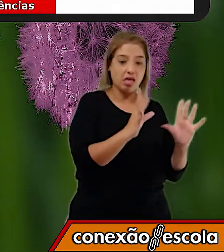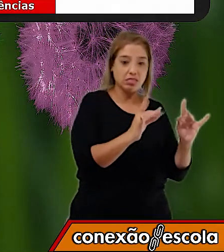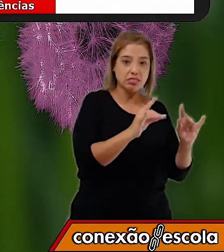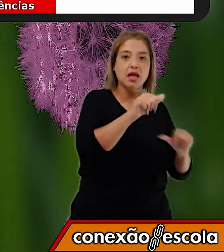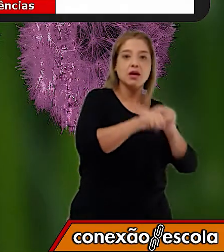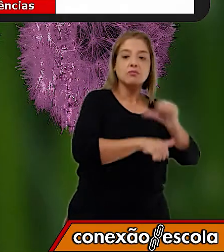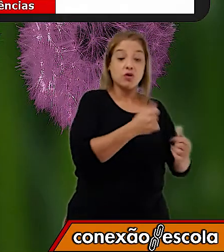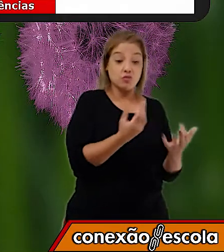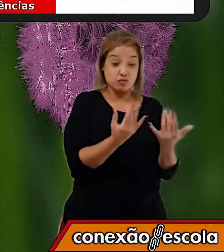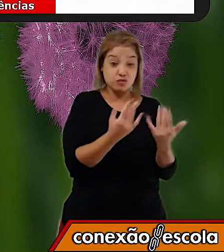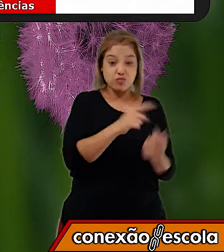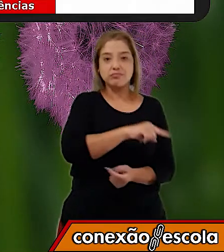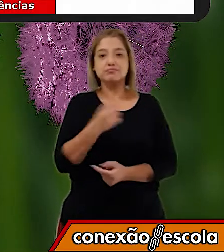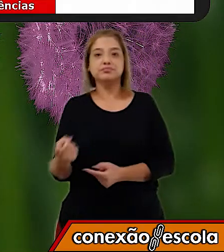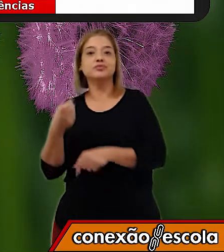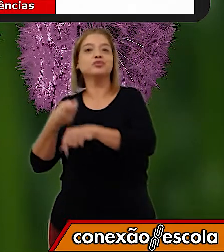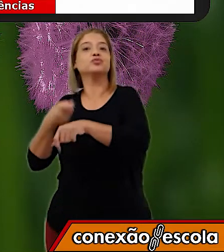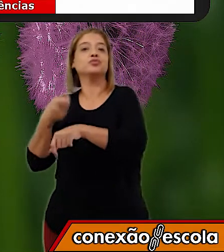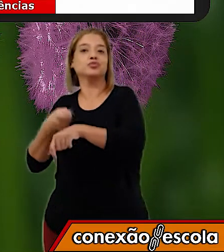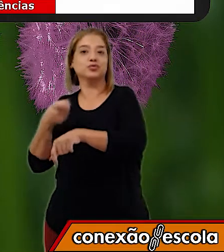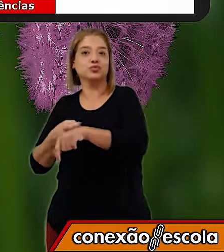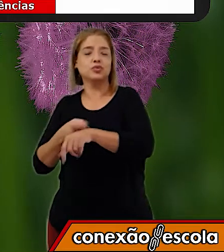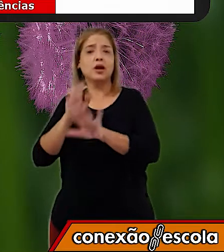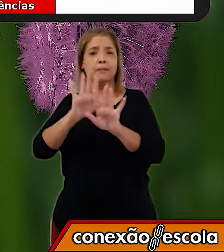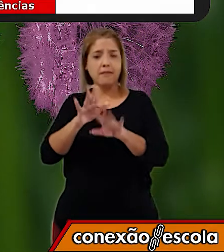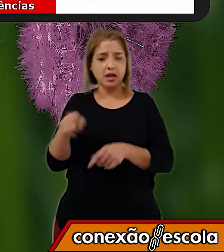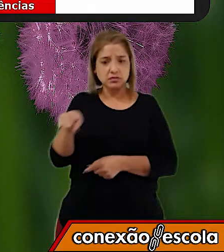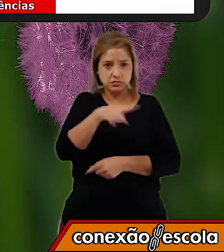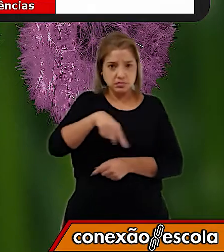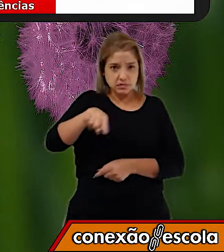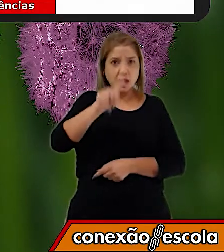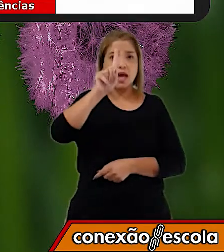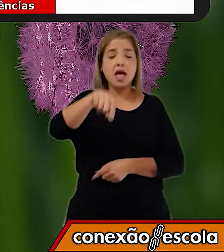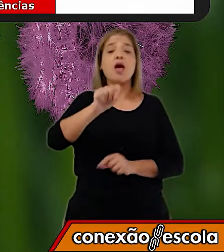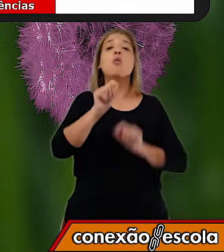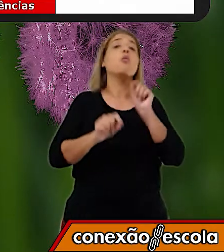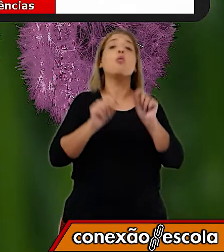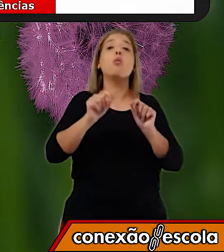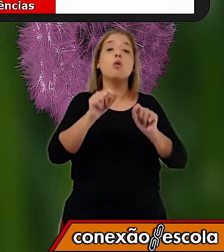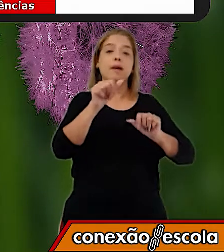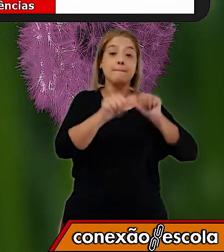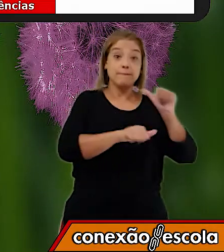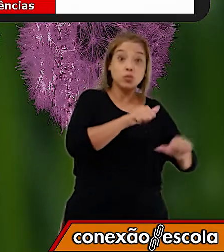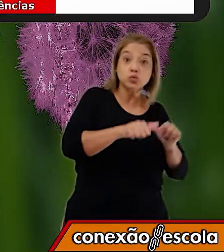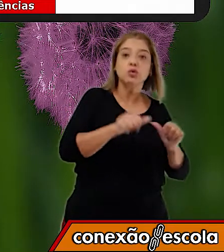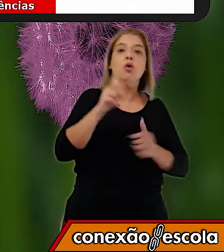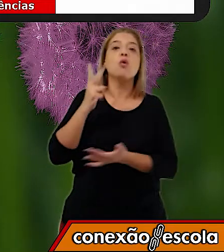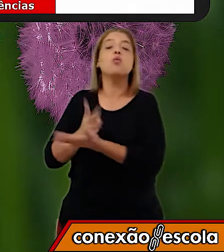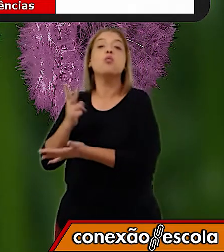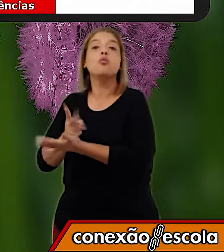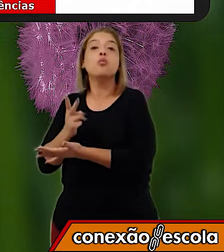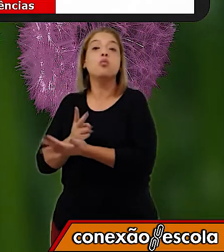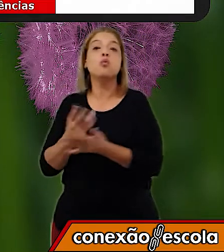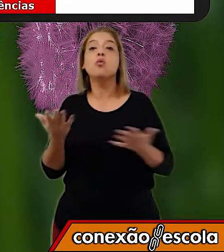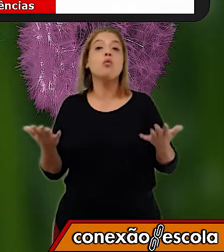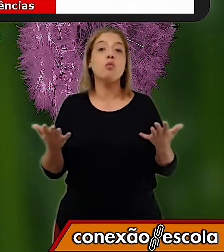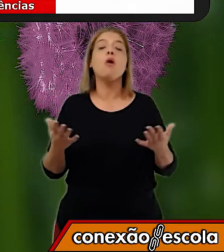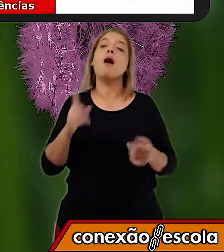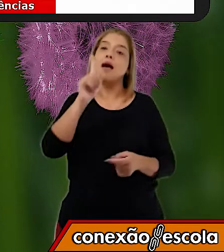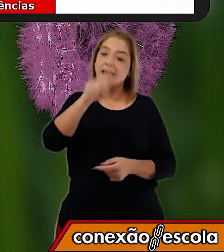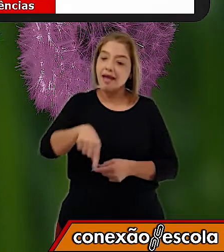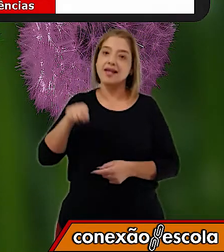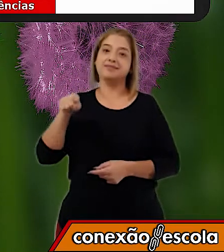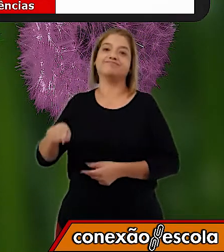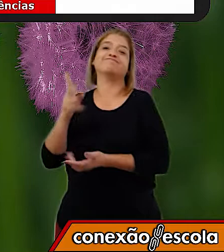É reversível ou irreversível? É irreversível, isso mesmo. Exatamente